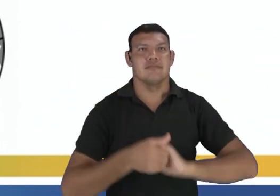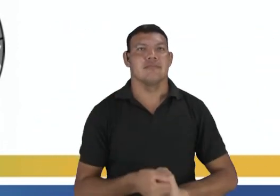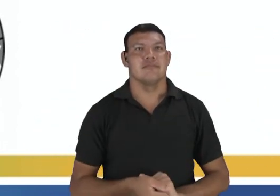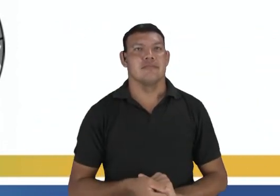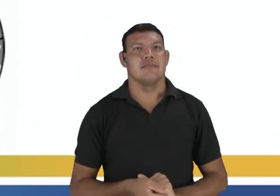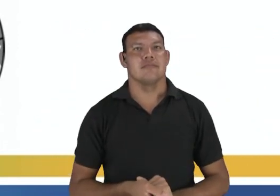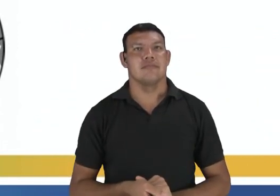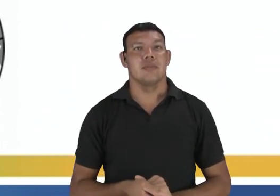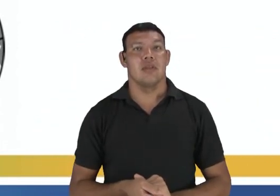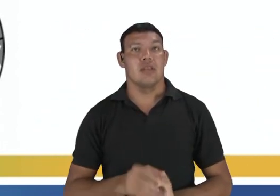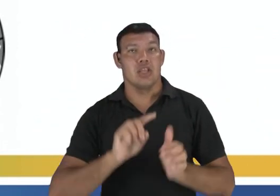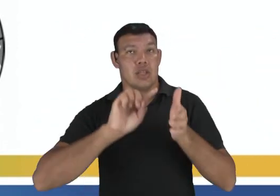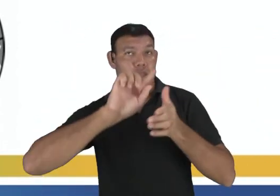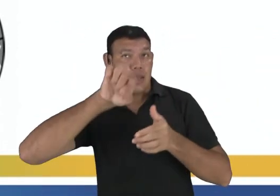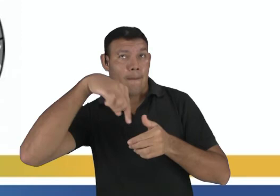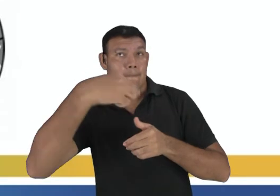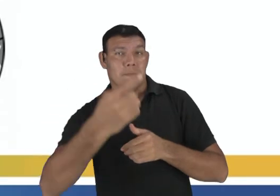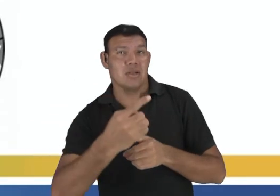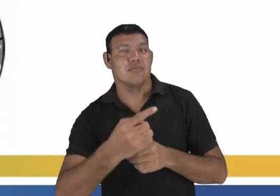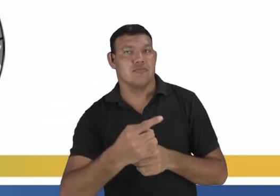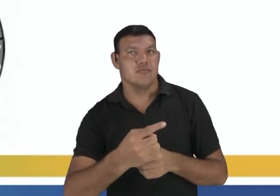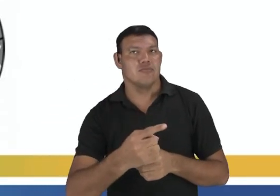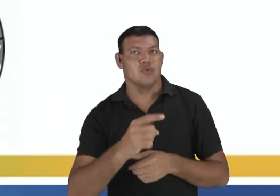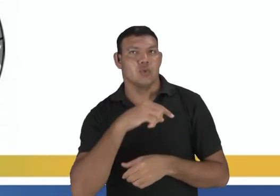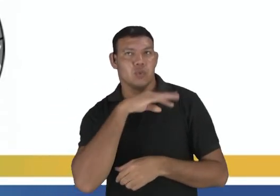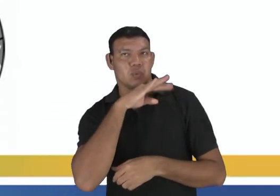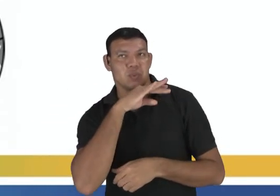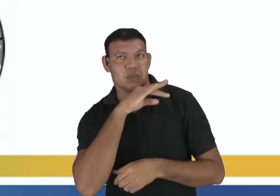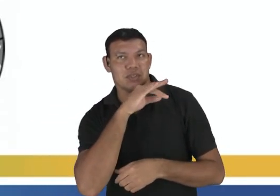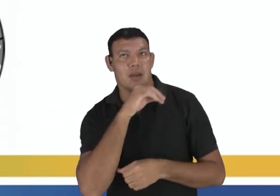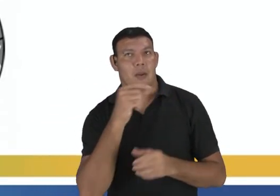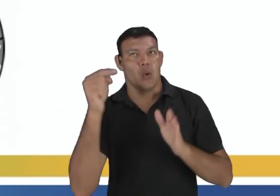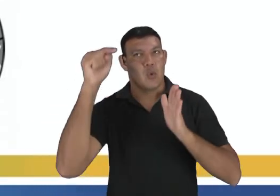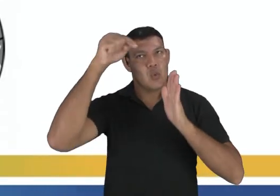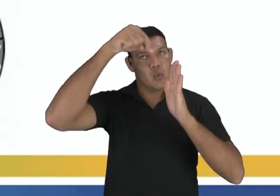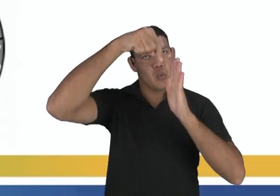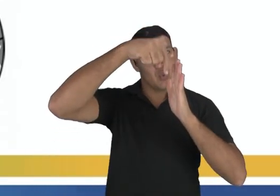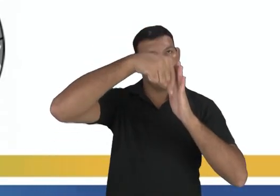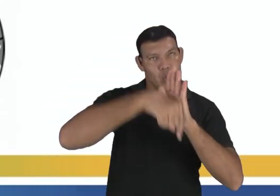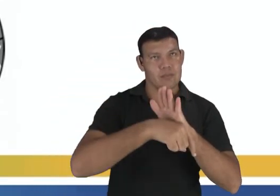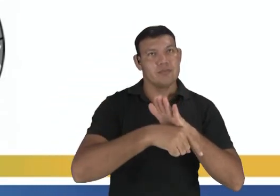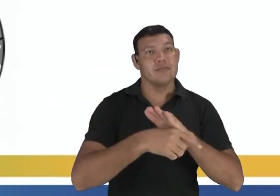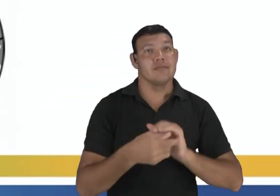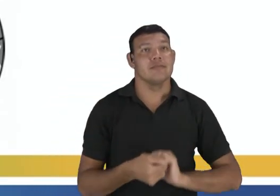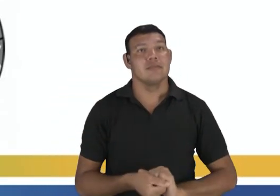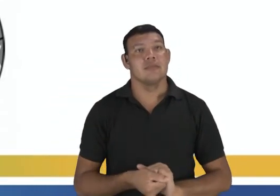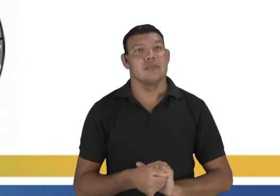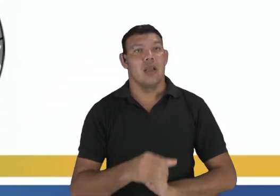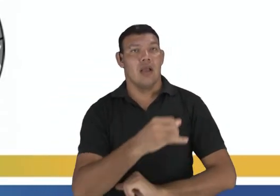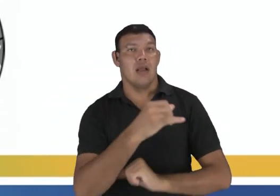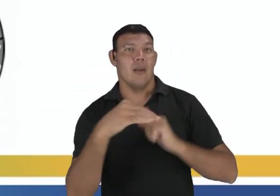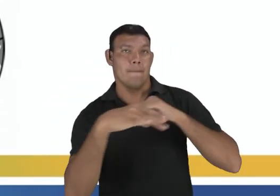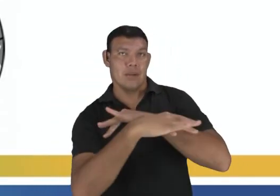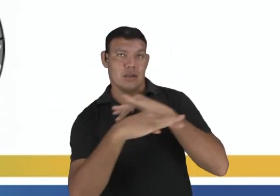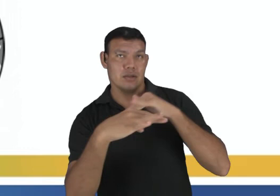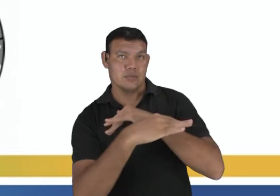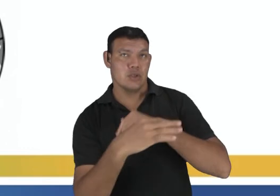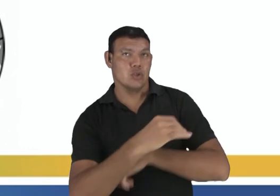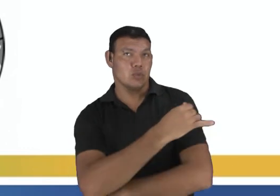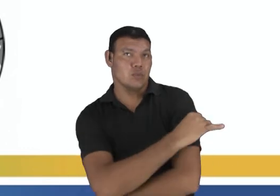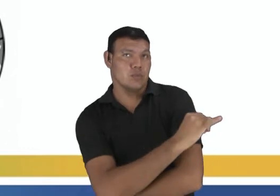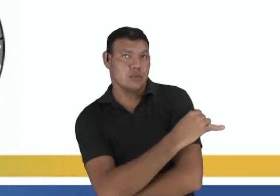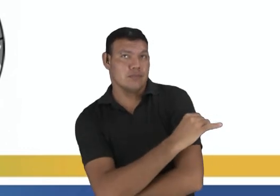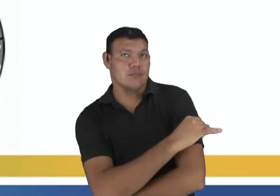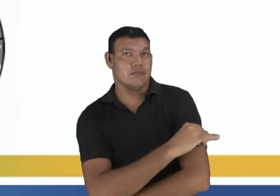seria na área urbana do Rio de Janeiro e não no oceano. De acordo com os fatos relatados, a velocidade angular do foguete em relação à Terra